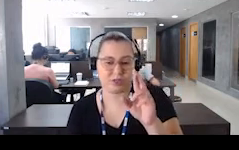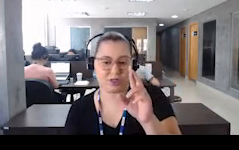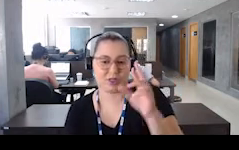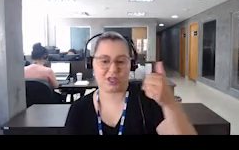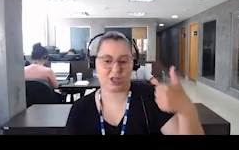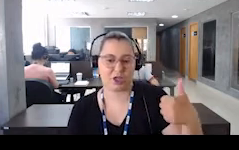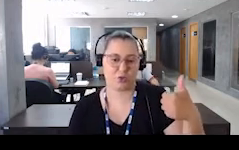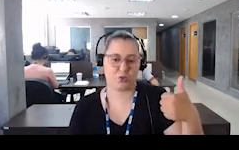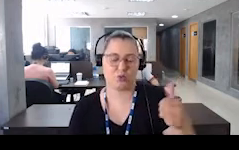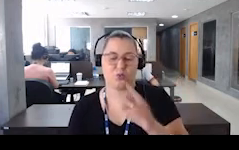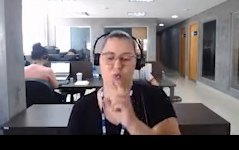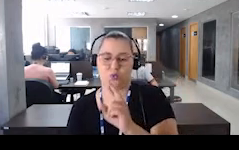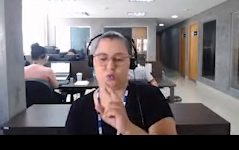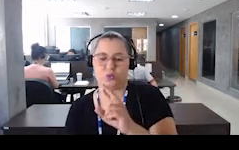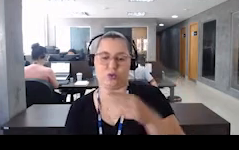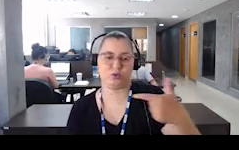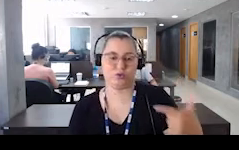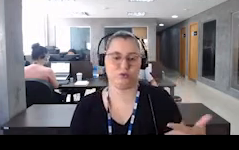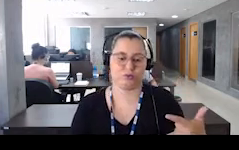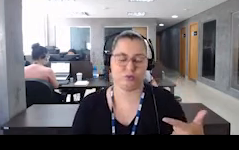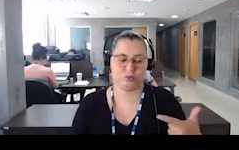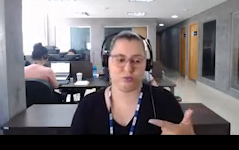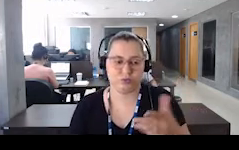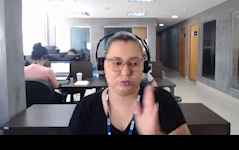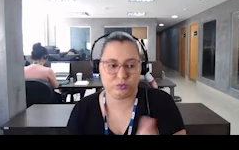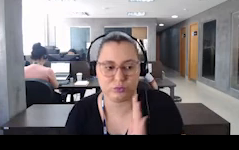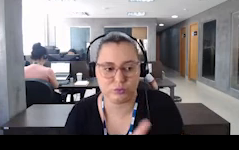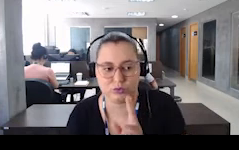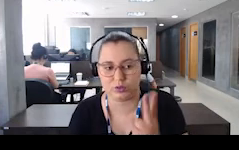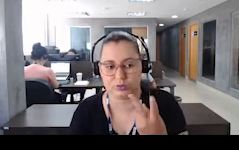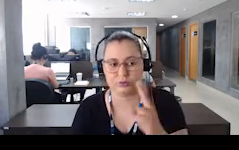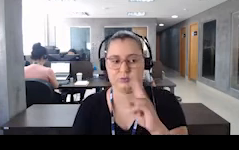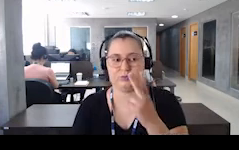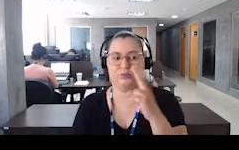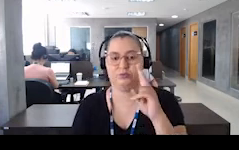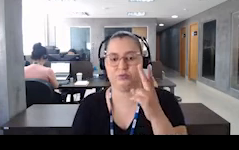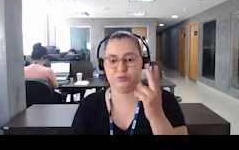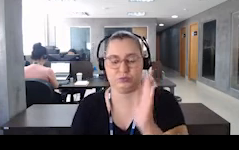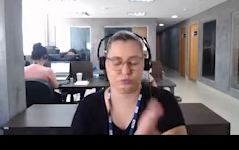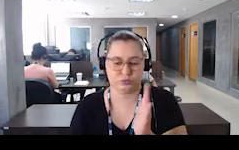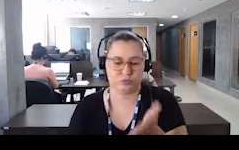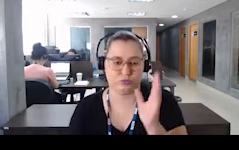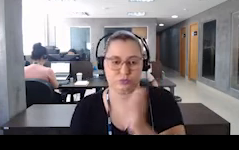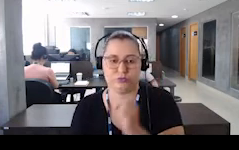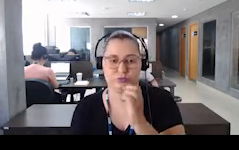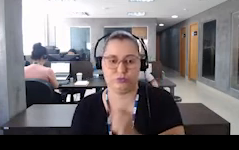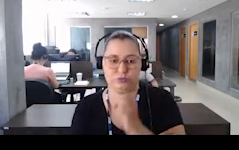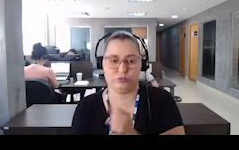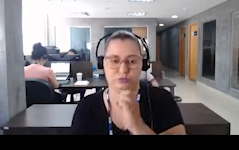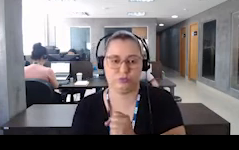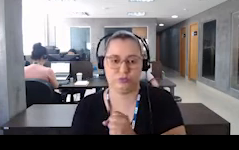R1 e R2 que a gente tem aqui, ó. Então, vou apagar aqui e já colocar esses valores. Porque foi o que a gente já calculou,